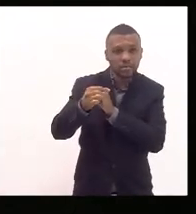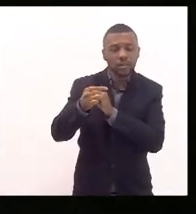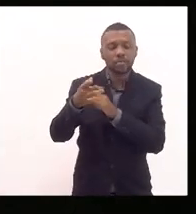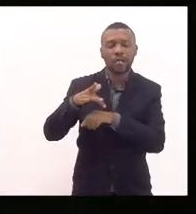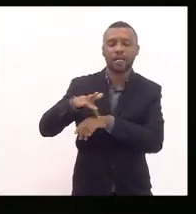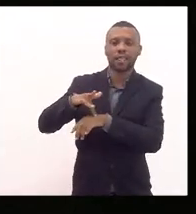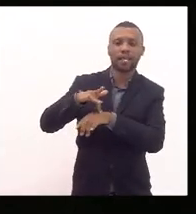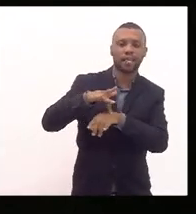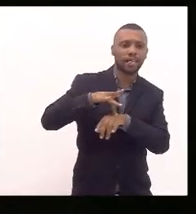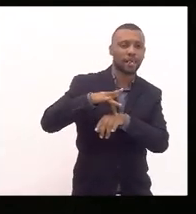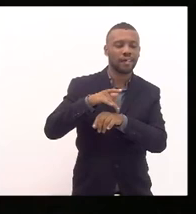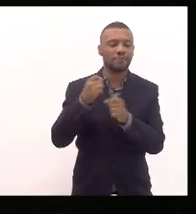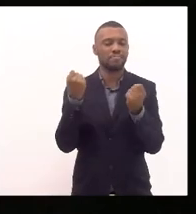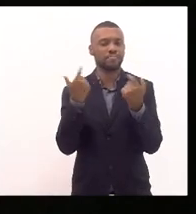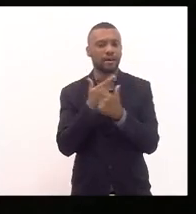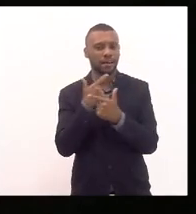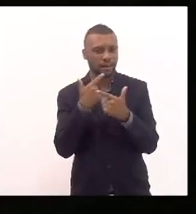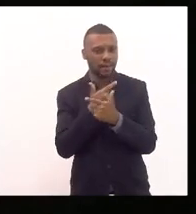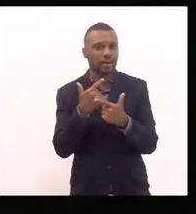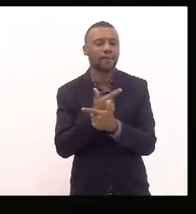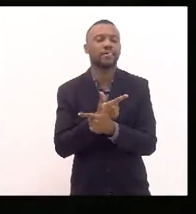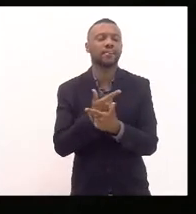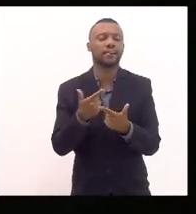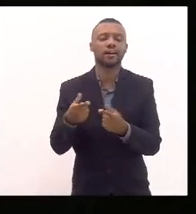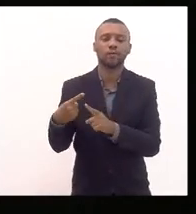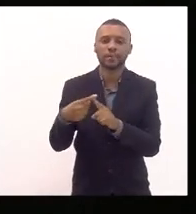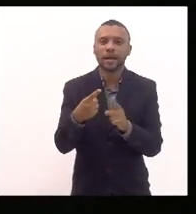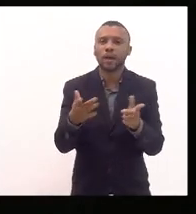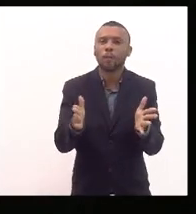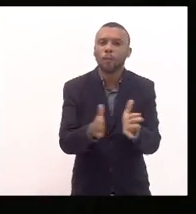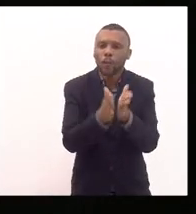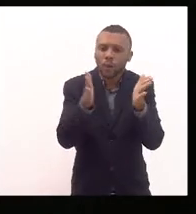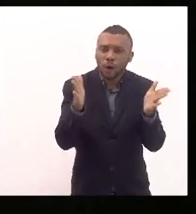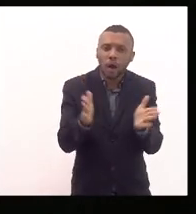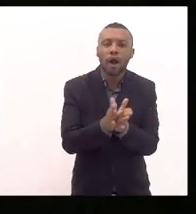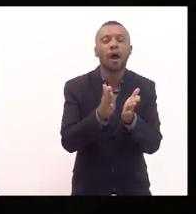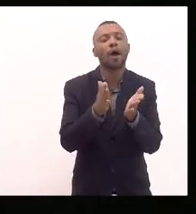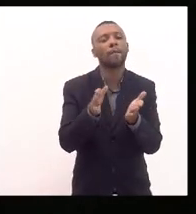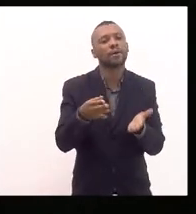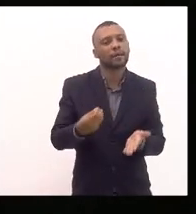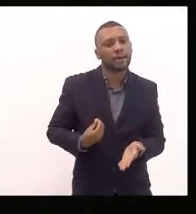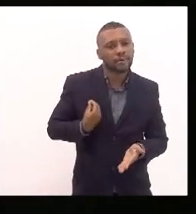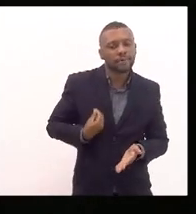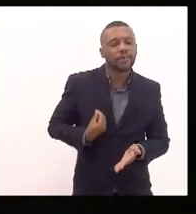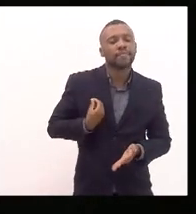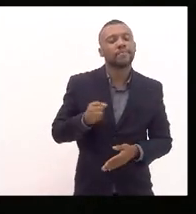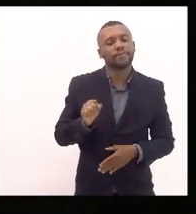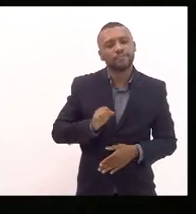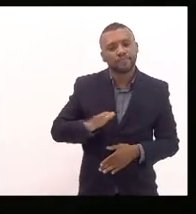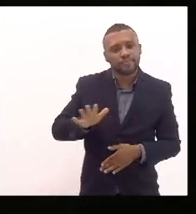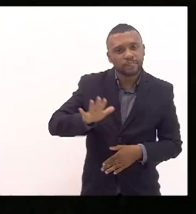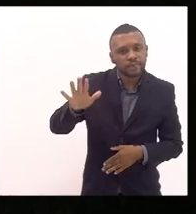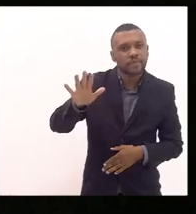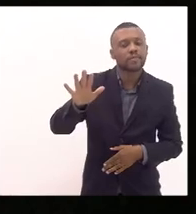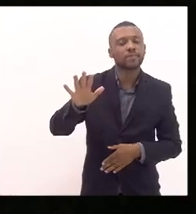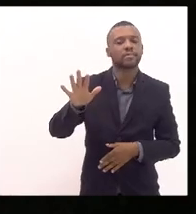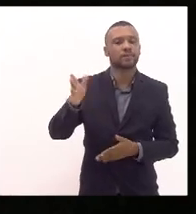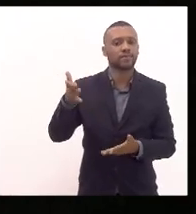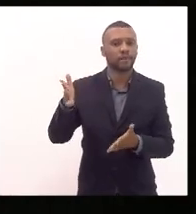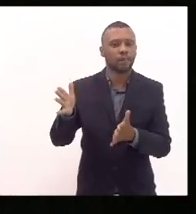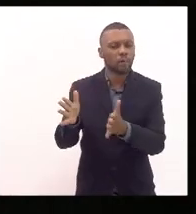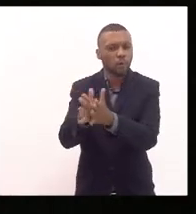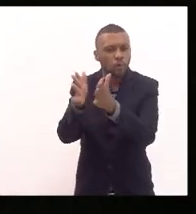deboche por quê né quem é pobre quem vive nos Espaços populares